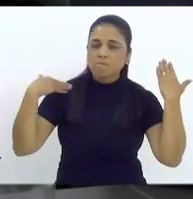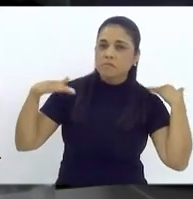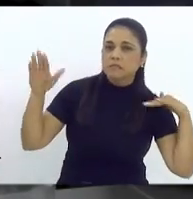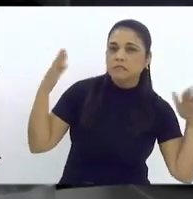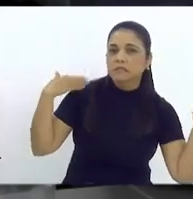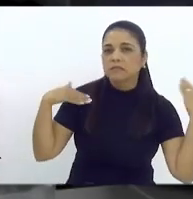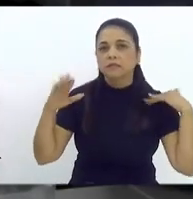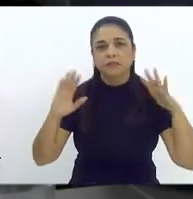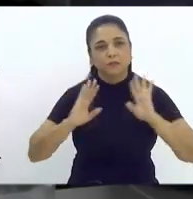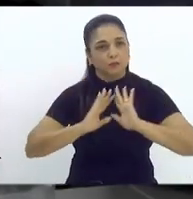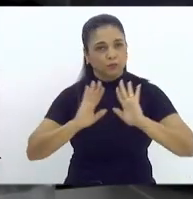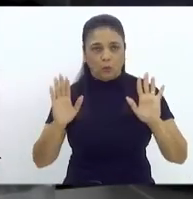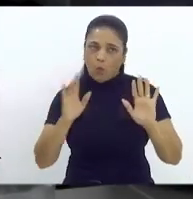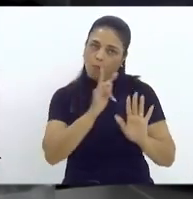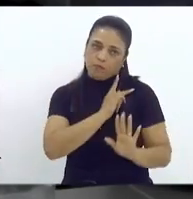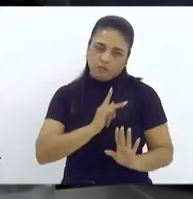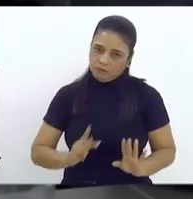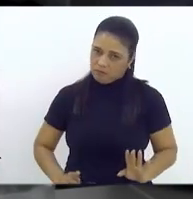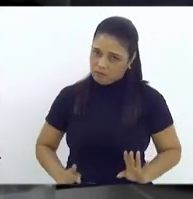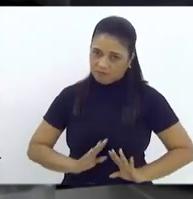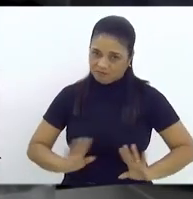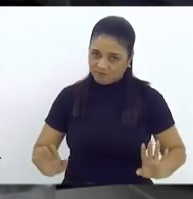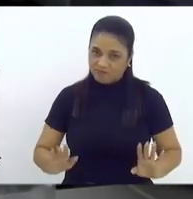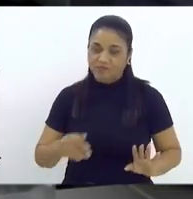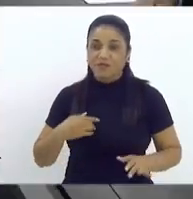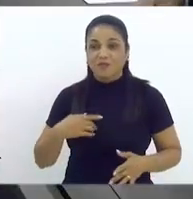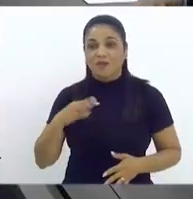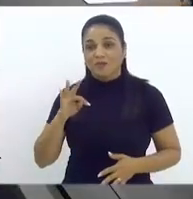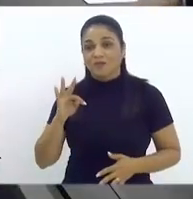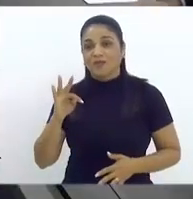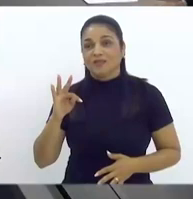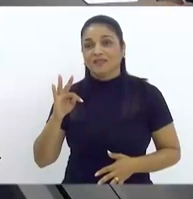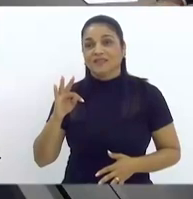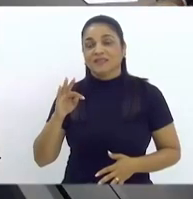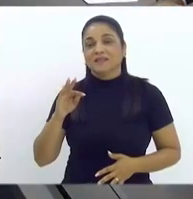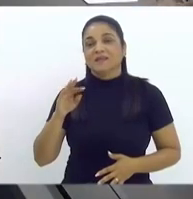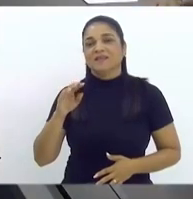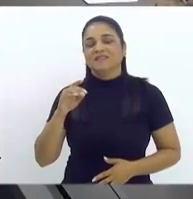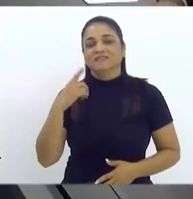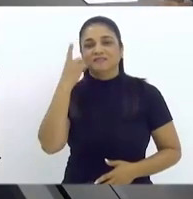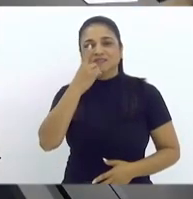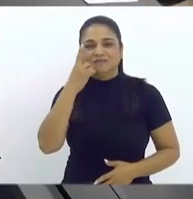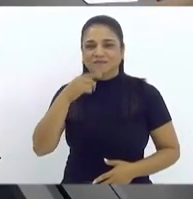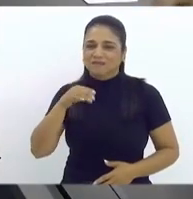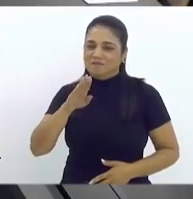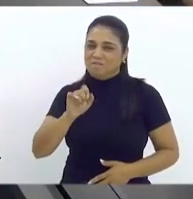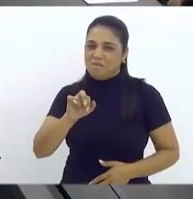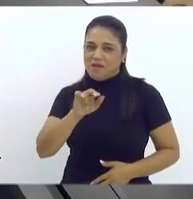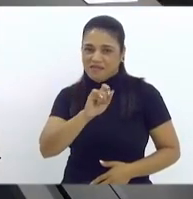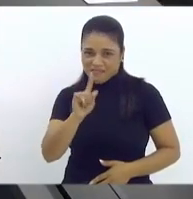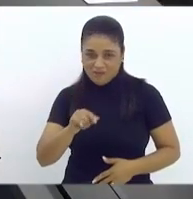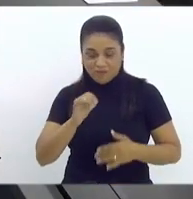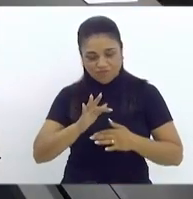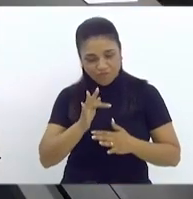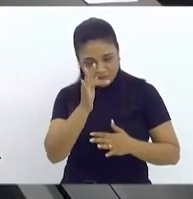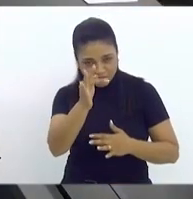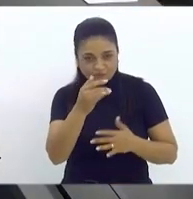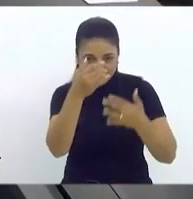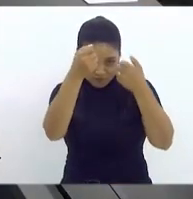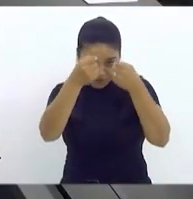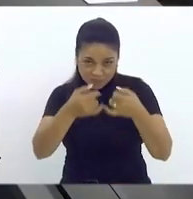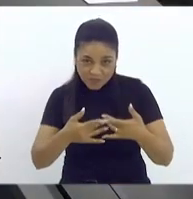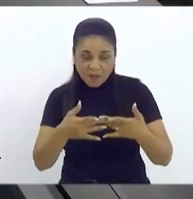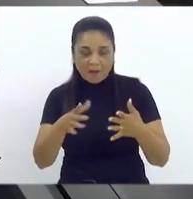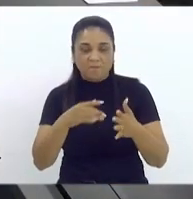Tá, presidente? Não é o caso, deputado Brazão. Mais à frente eu vou explicitar o motivo da pergunta. Tá. São só mais